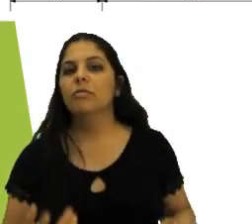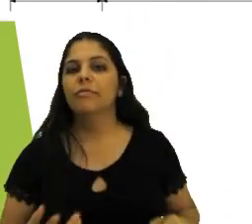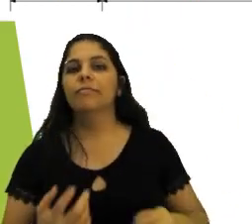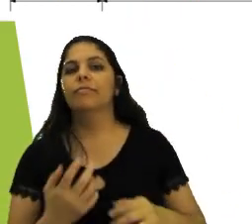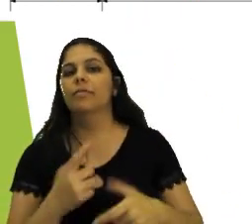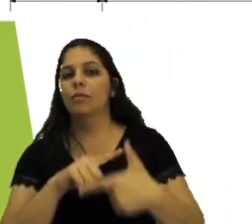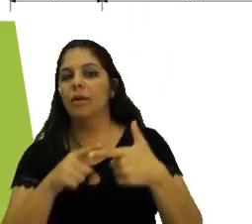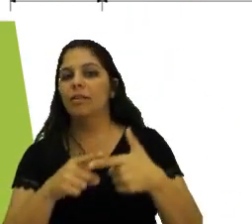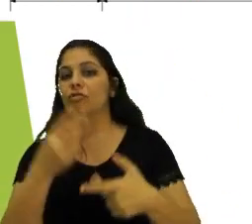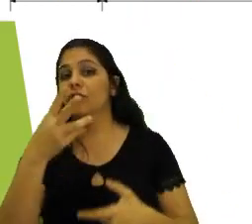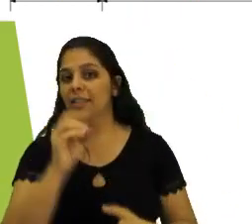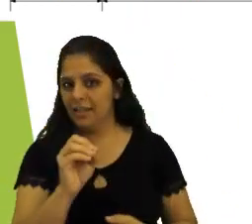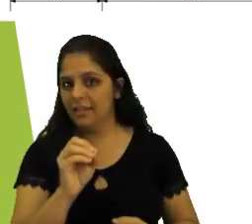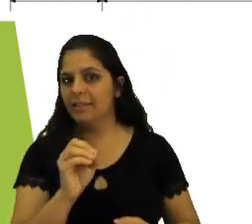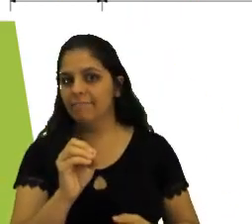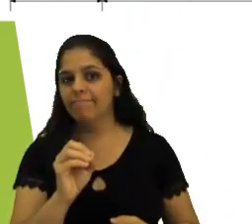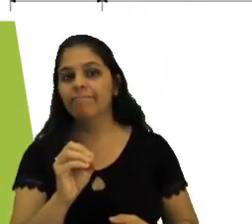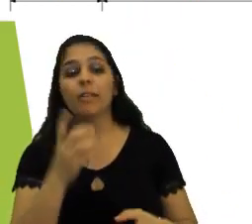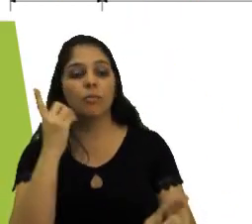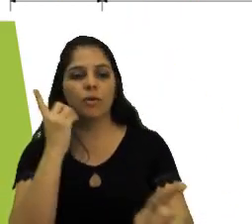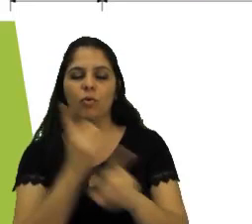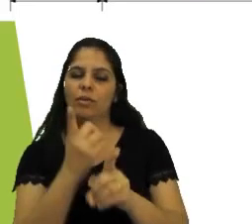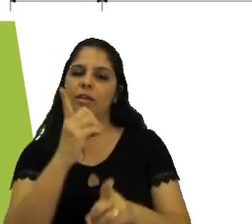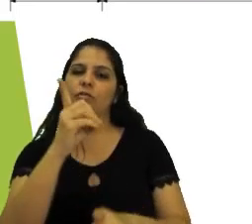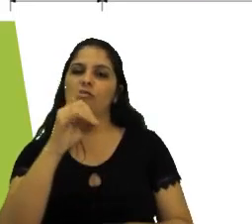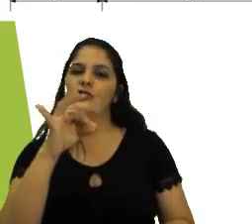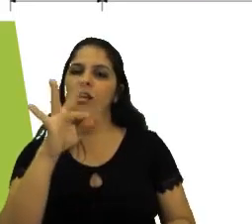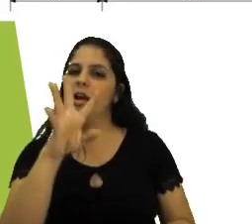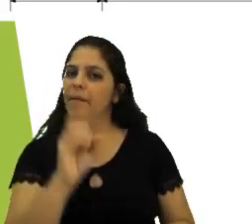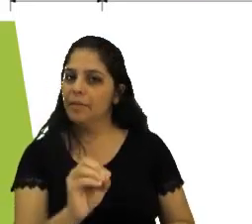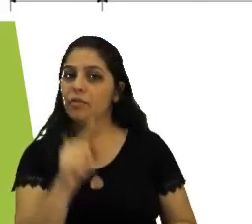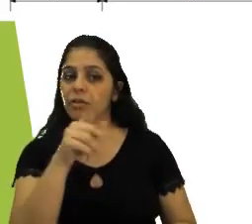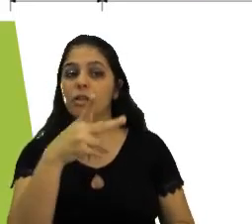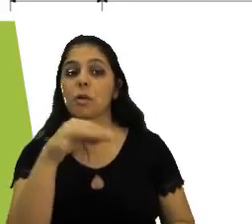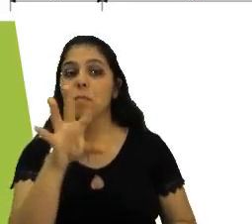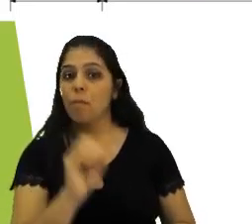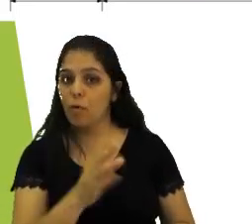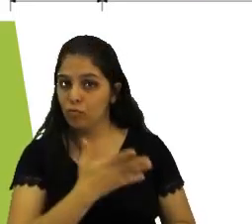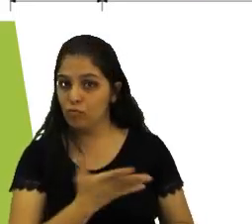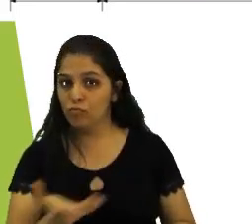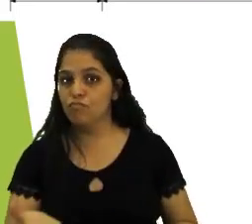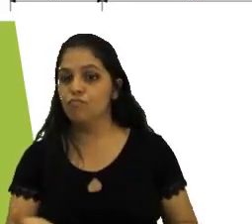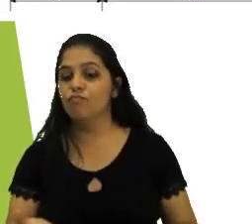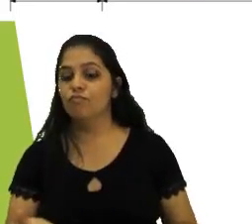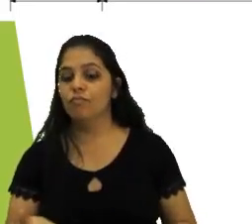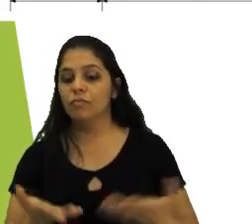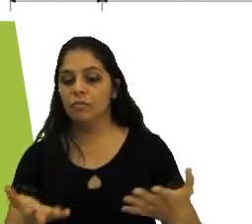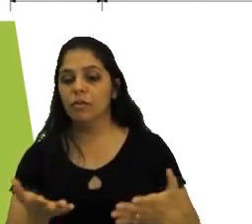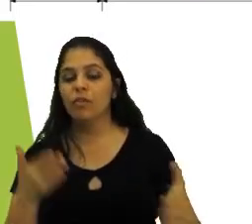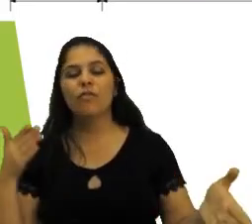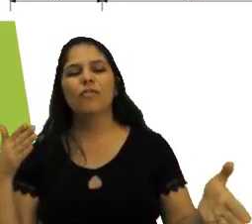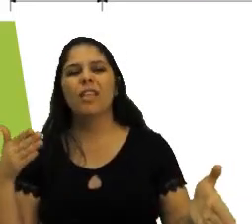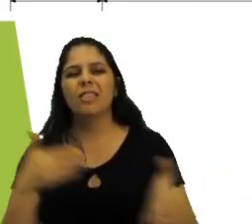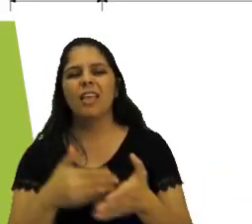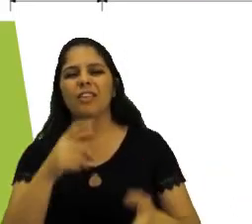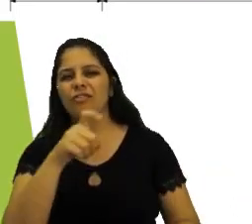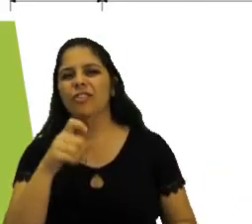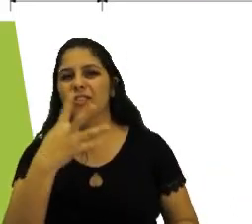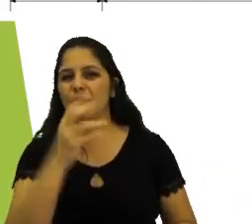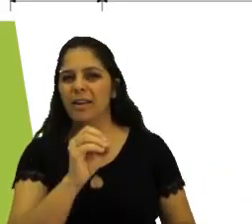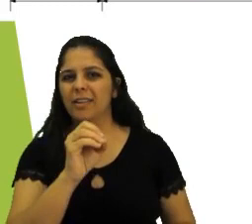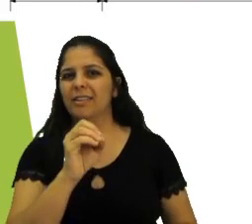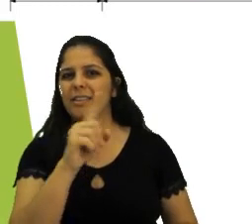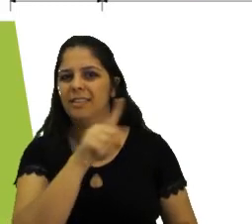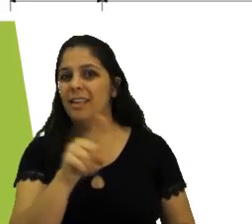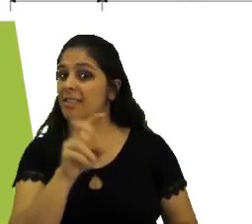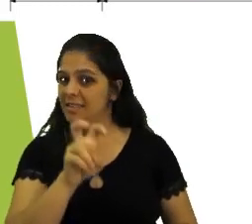tá? Então, eu achei esse diâmetro aqui, nesse ponto, tá? Aí eu fui até x40, z5, nesse